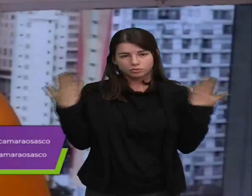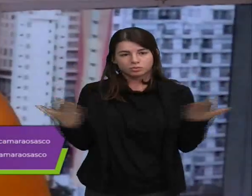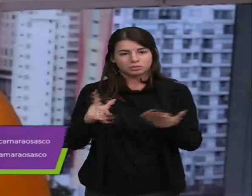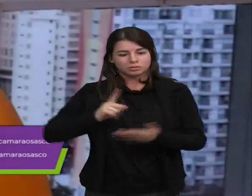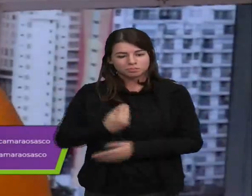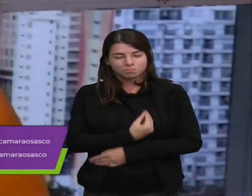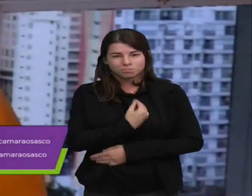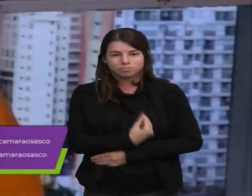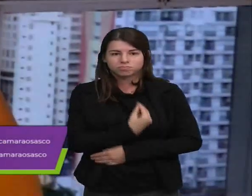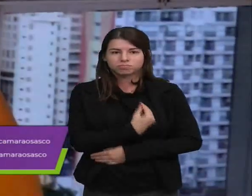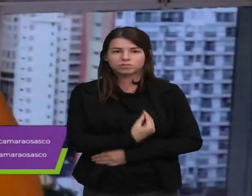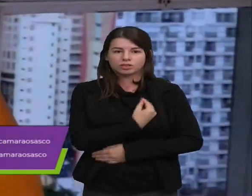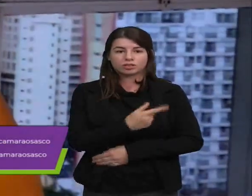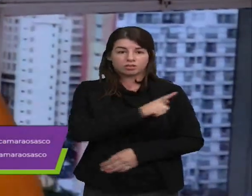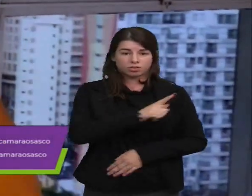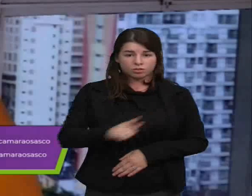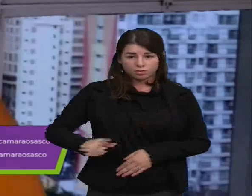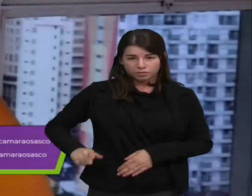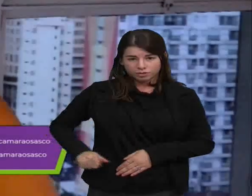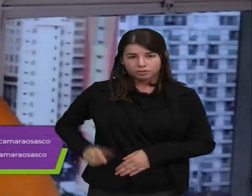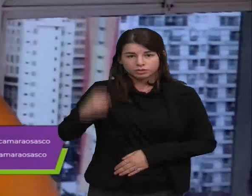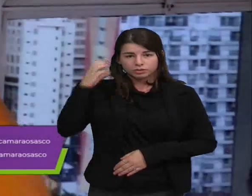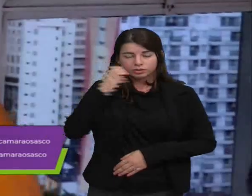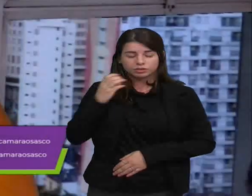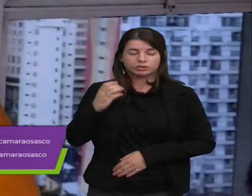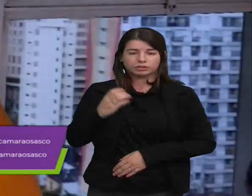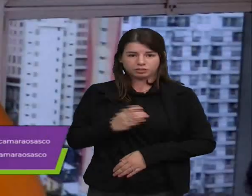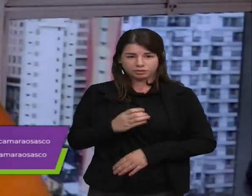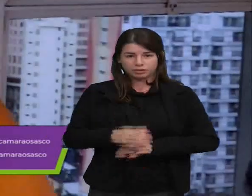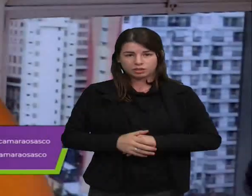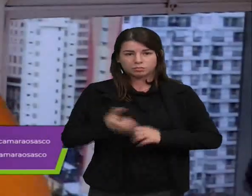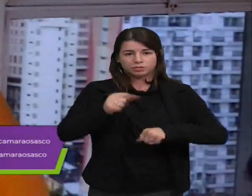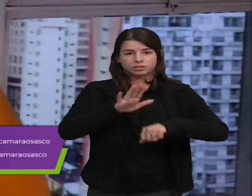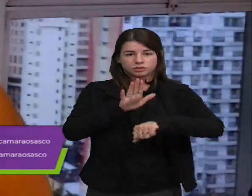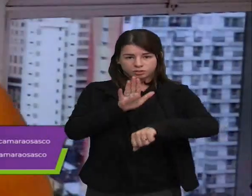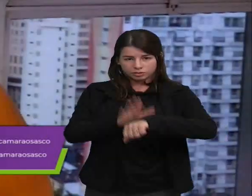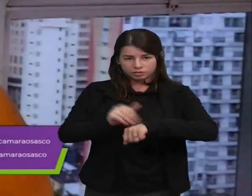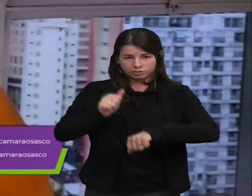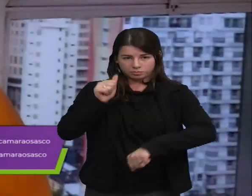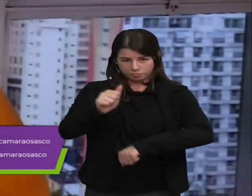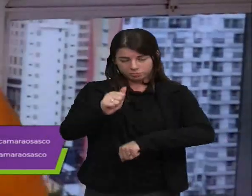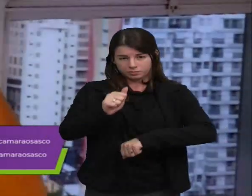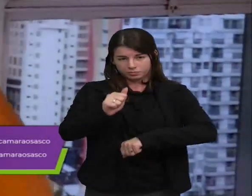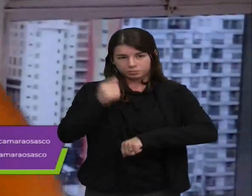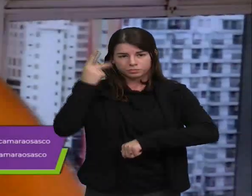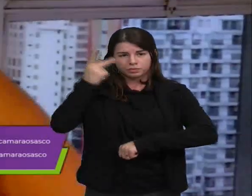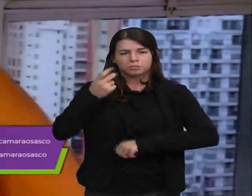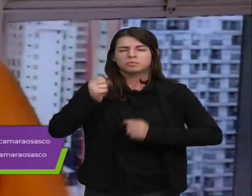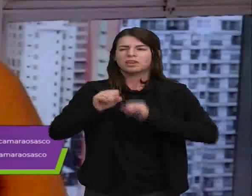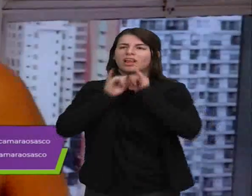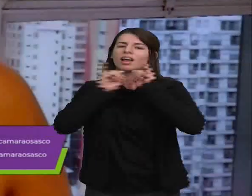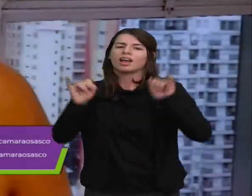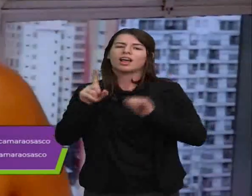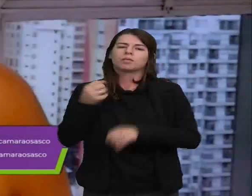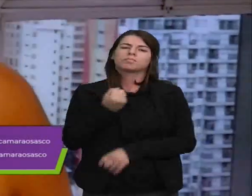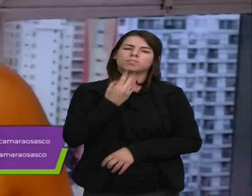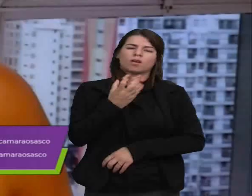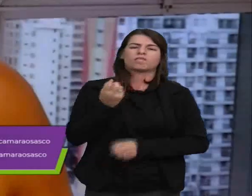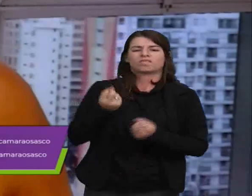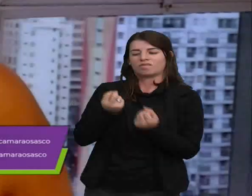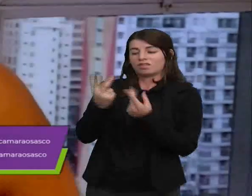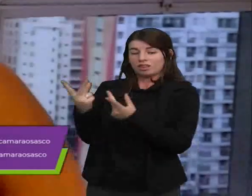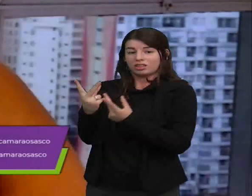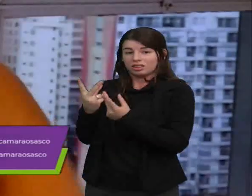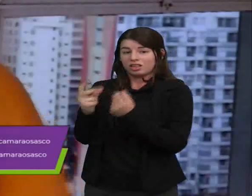vivendo e o governador Tarcísio está mobilizando os prefeitos, chamando todo o Estado de São Paulo para dizer que é bom a privatização de uma